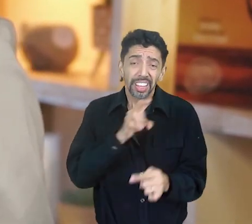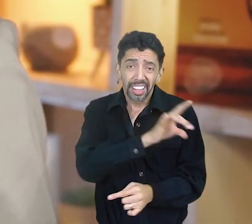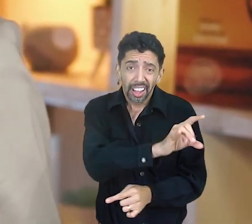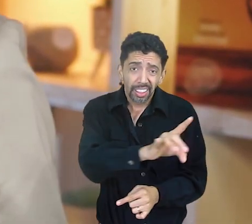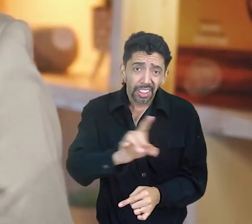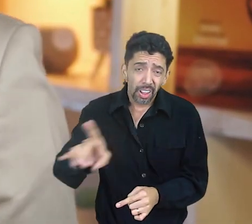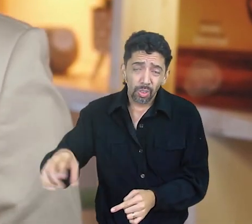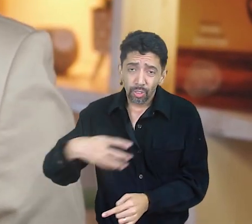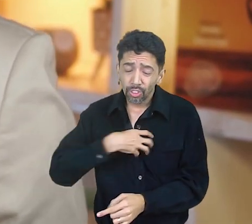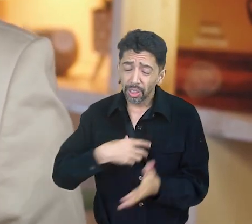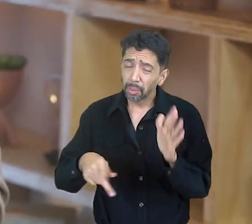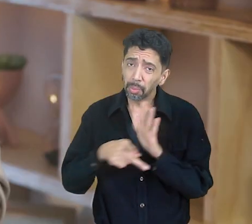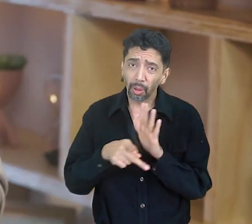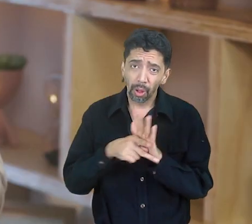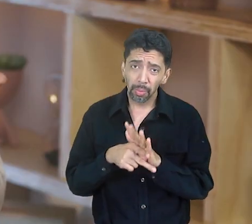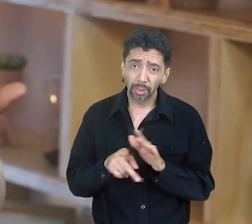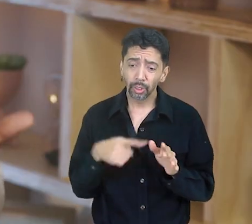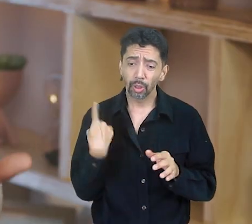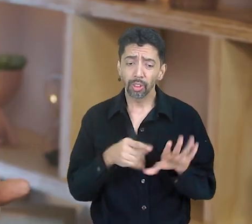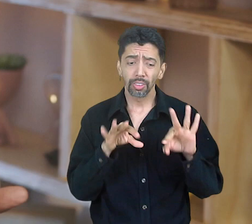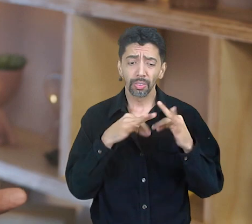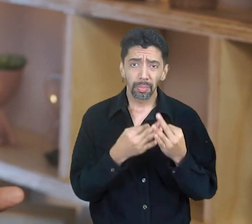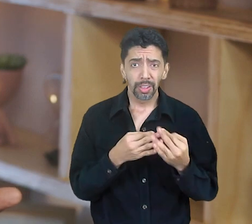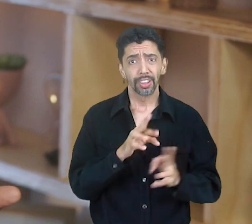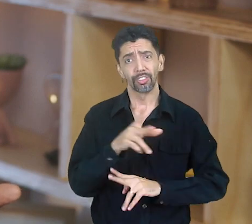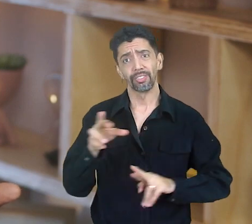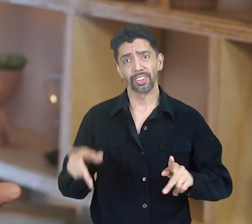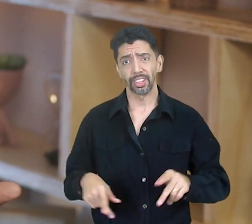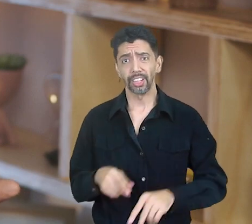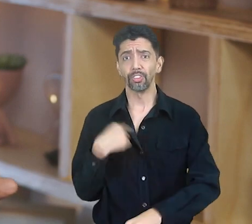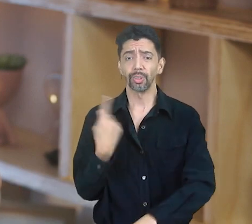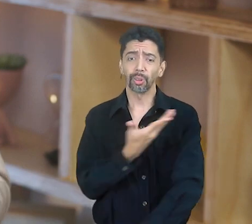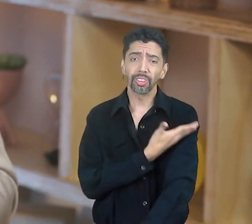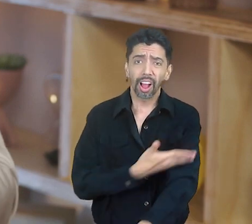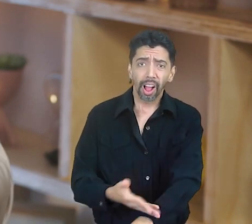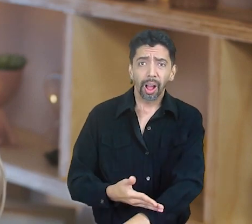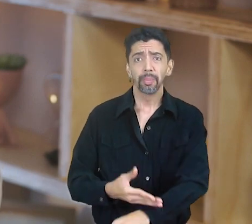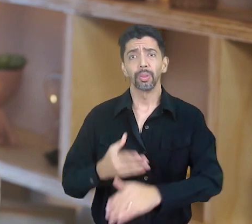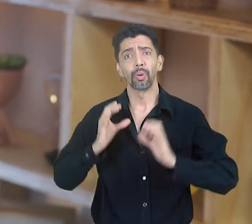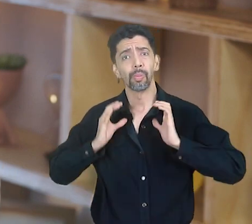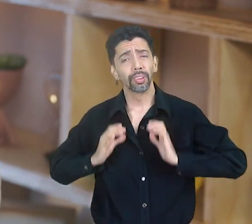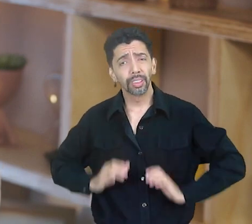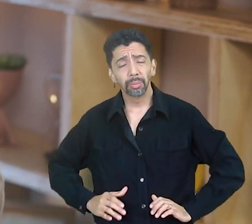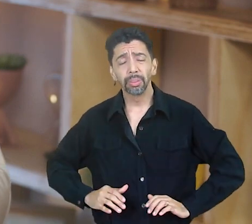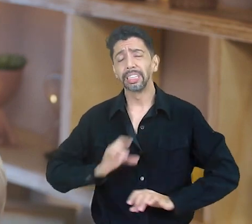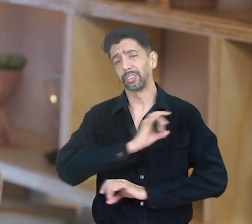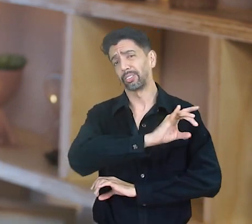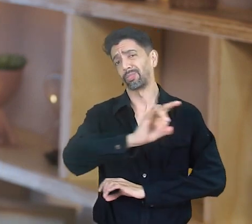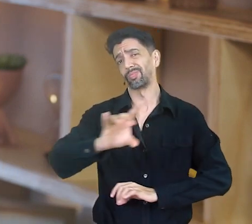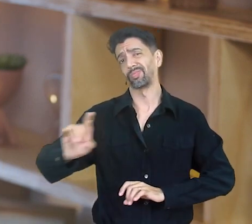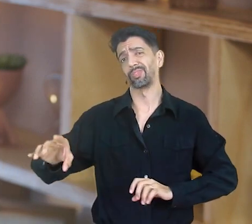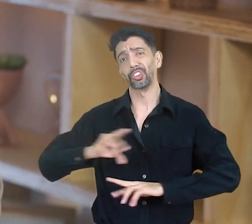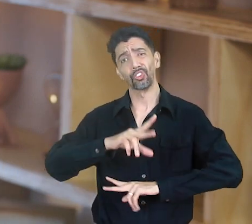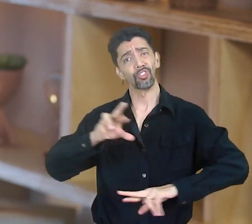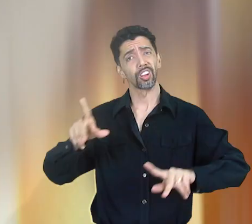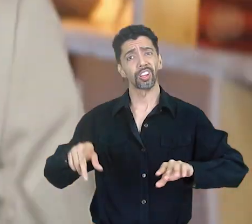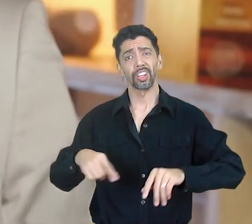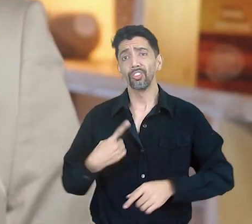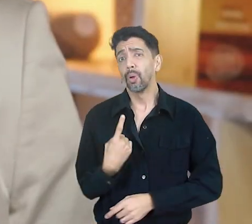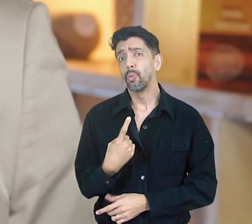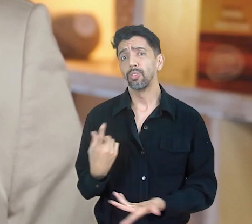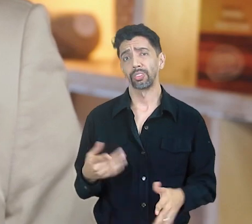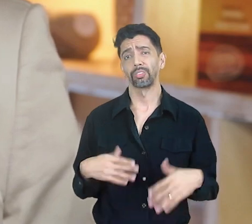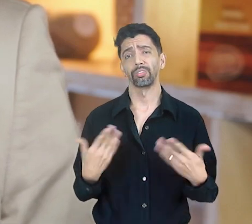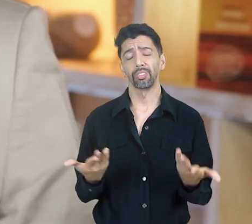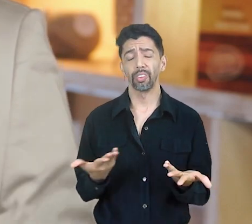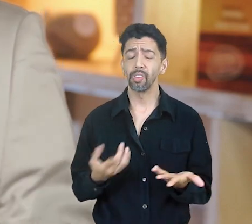porque nós somos diferentes, nossas famílias são diferentes, nossos hábitos, nossos comportamentos. Então